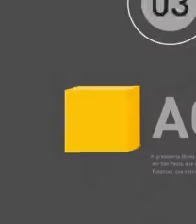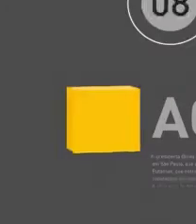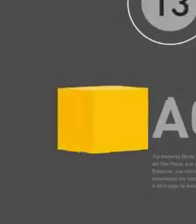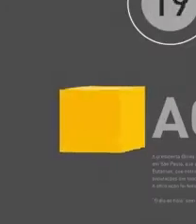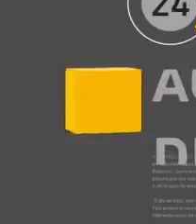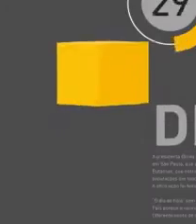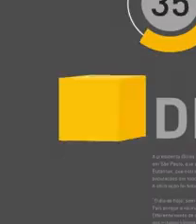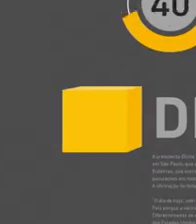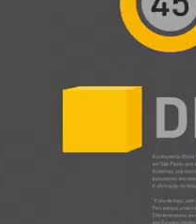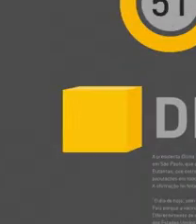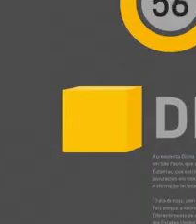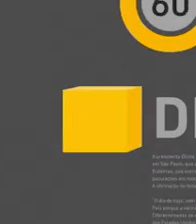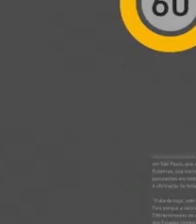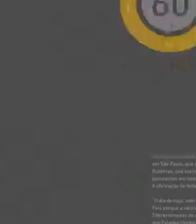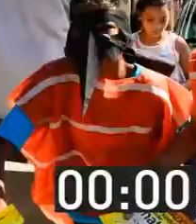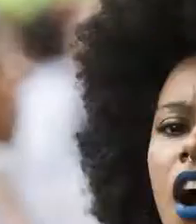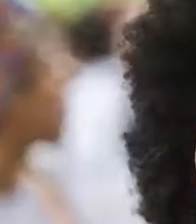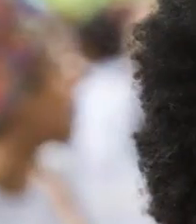o